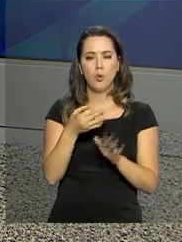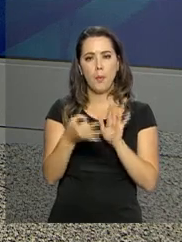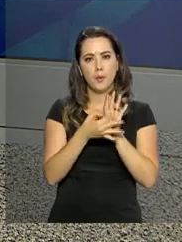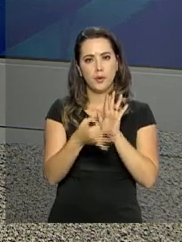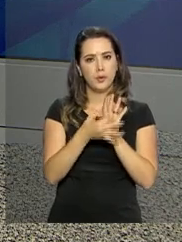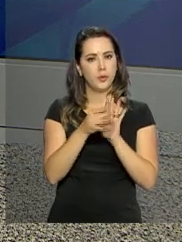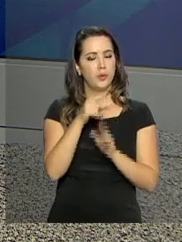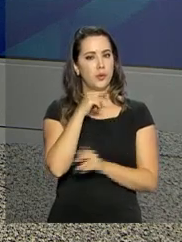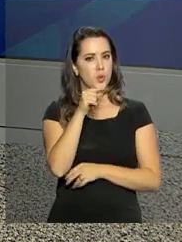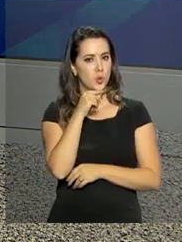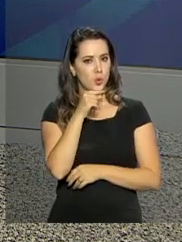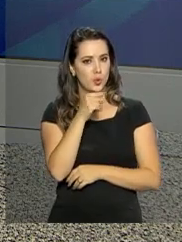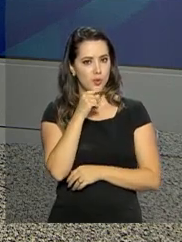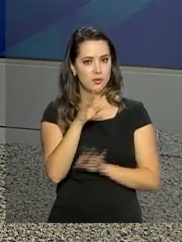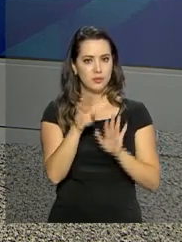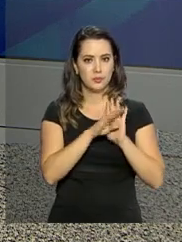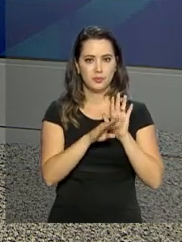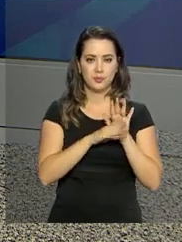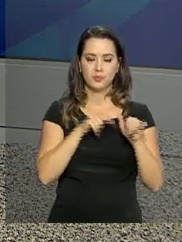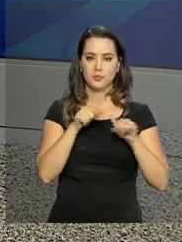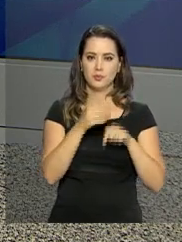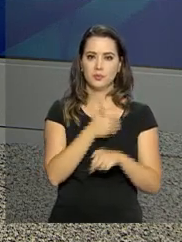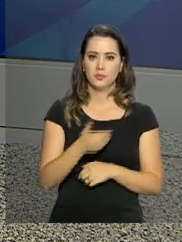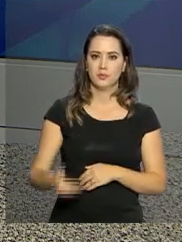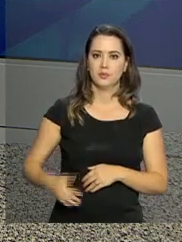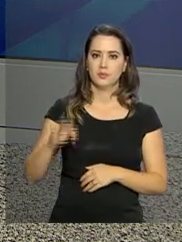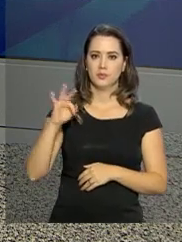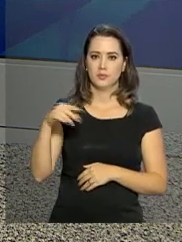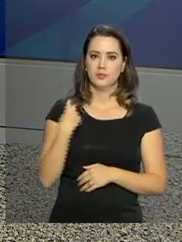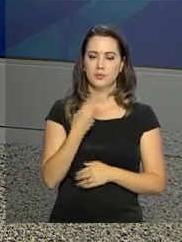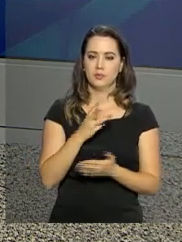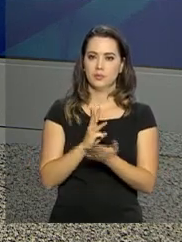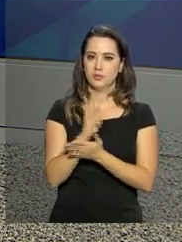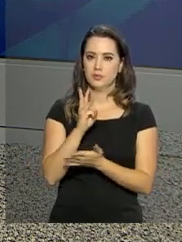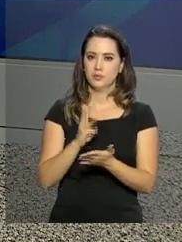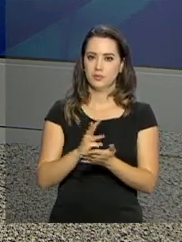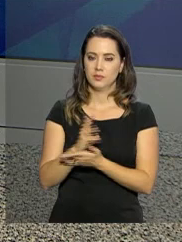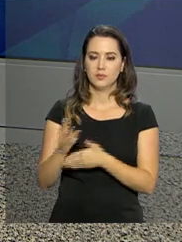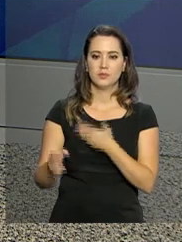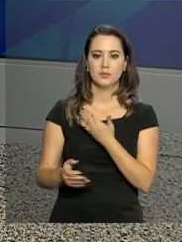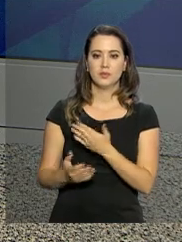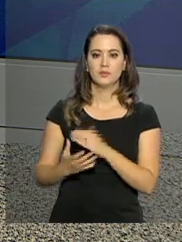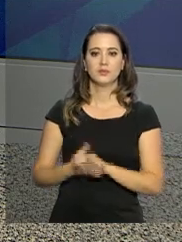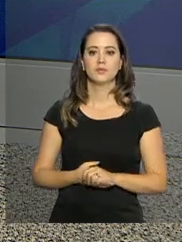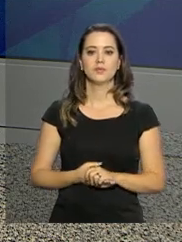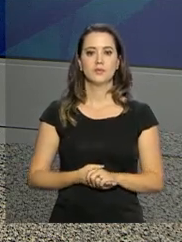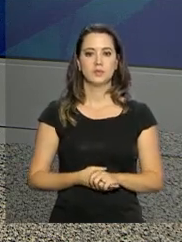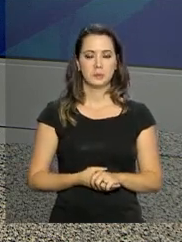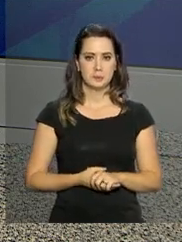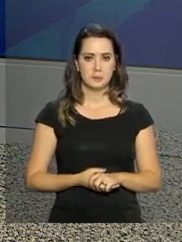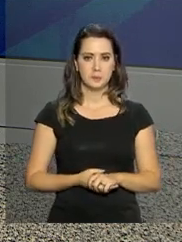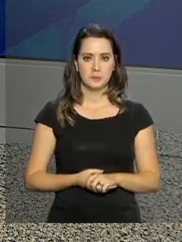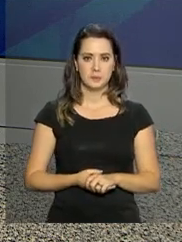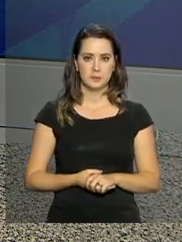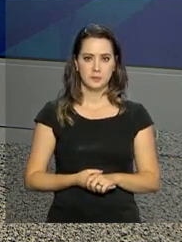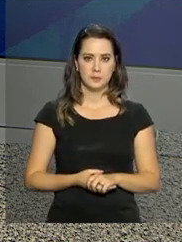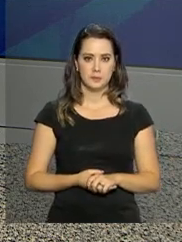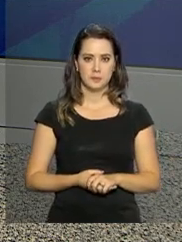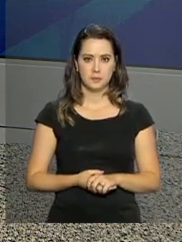reportagens e dúvidas sobre programas e ações do governo federal para o nosso WhatsApp. Anote aí. 619